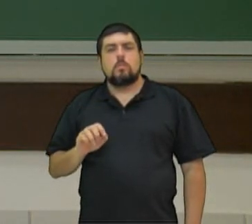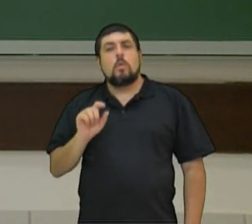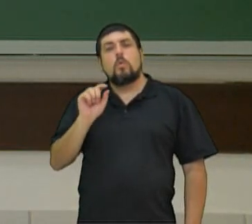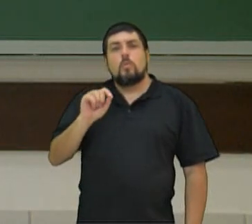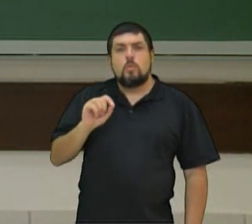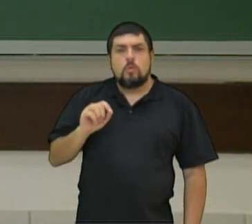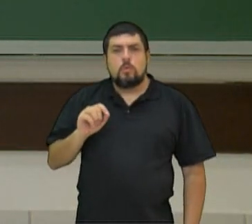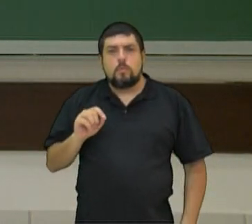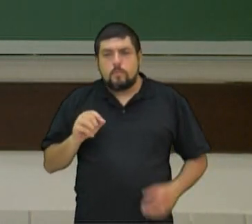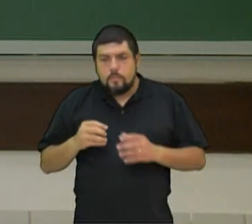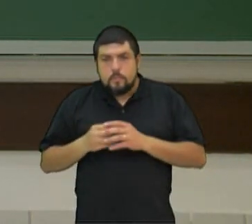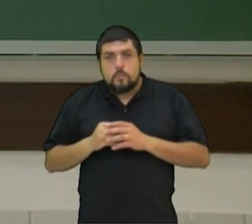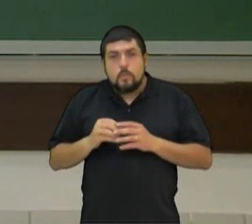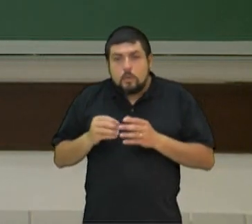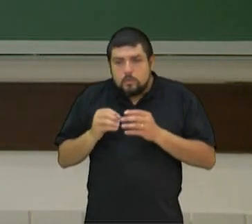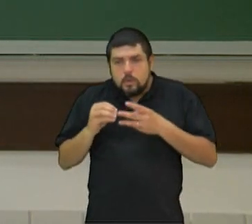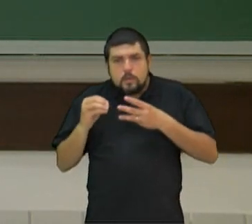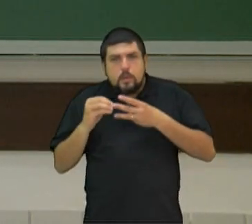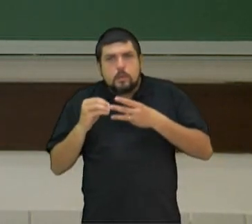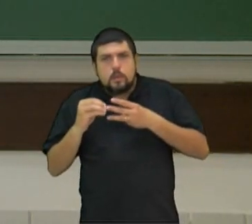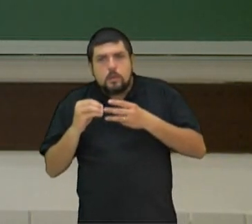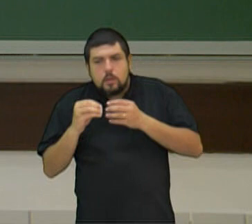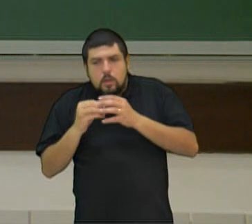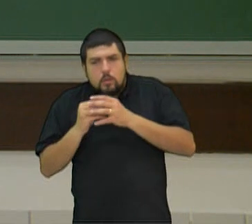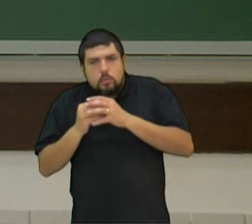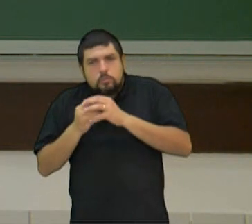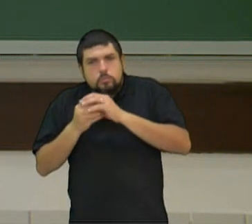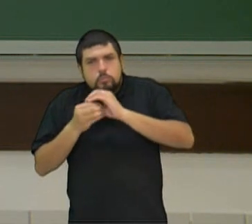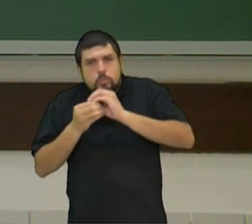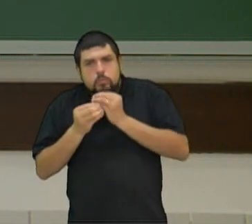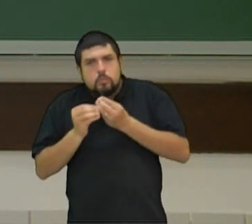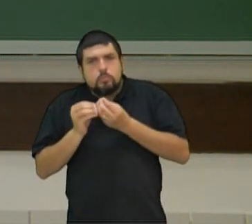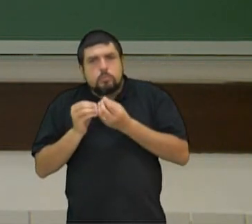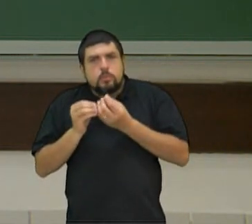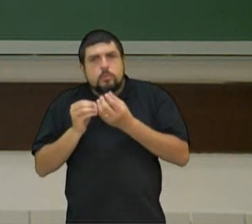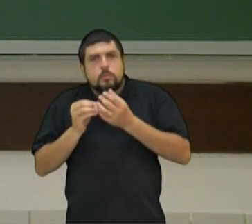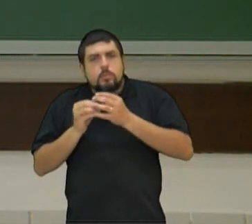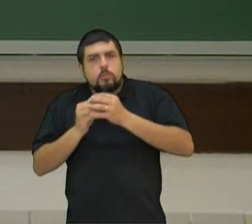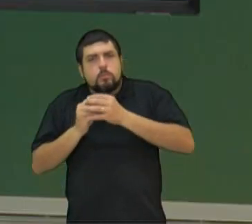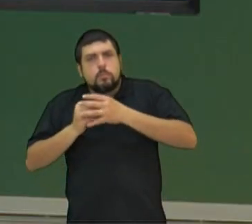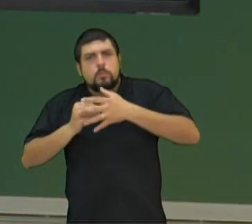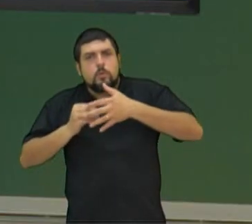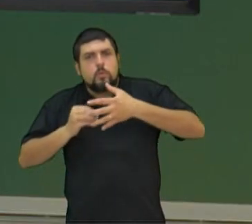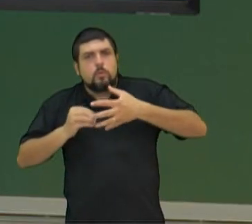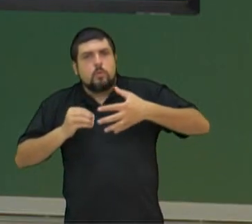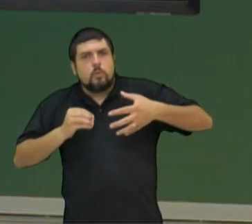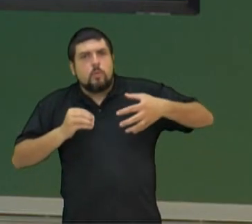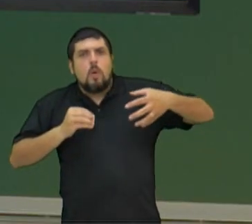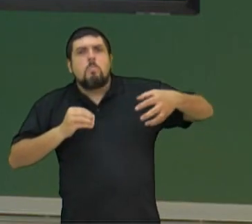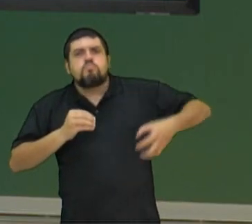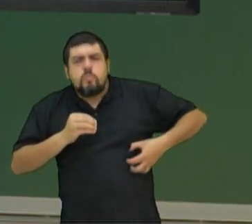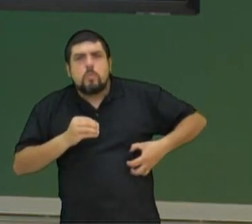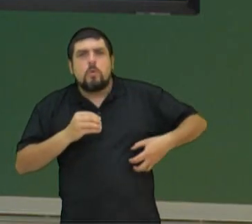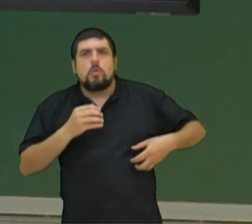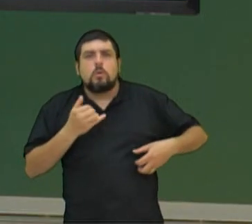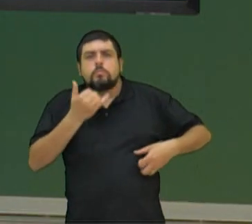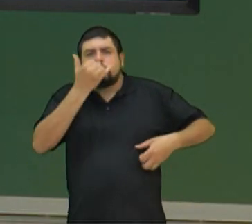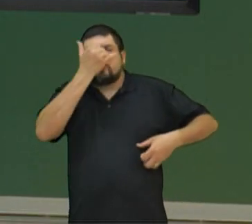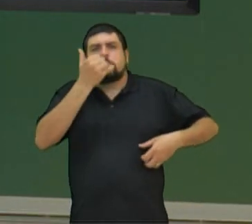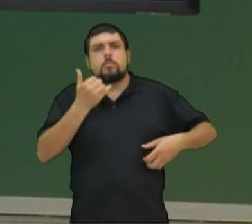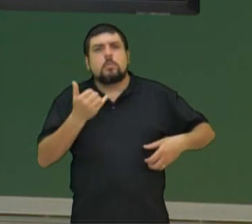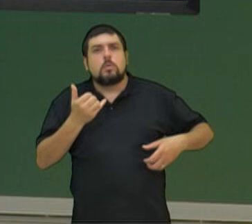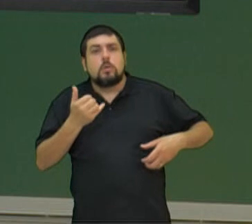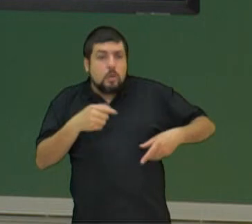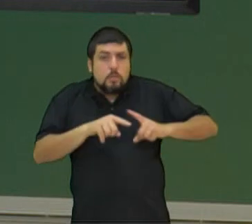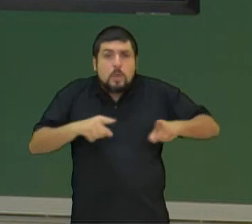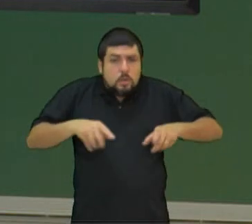de defesa contra o próprio organismo, tá? Então é uma doença, né, bem, como eu falei, pouco conhecida, mas